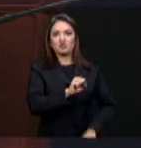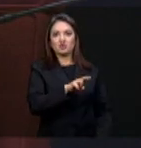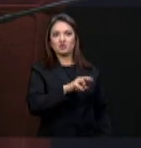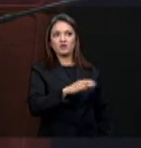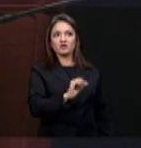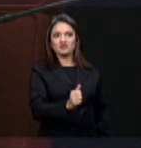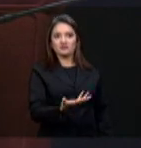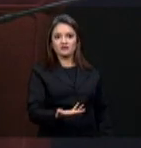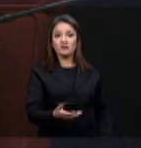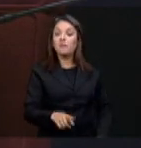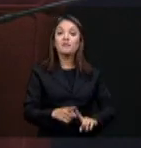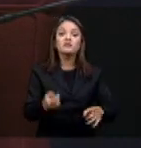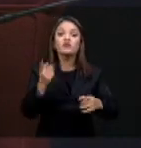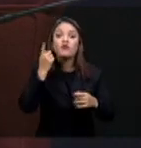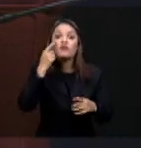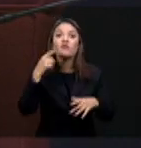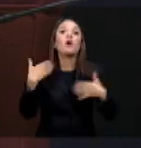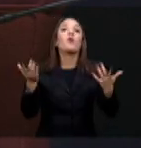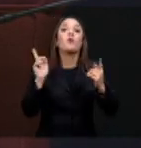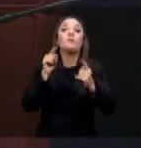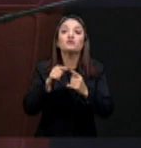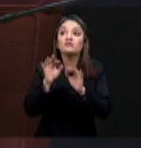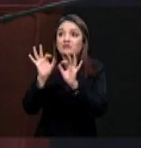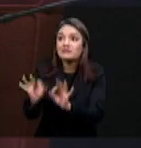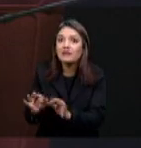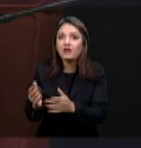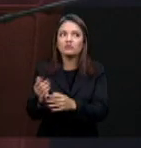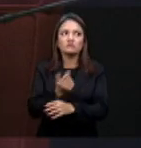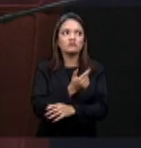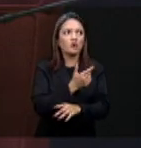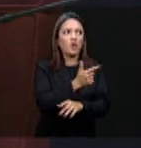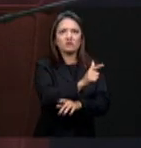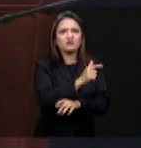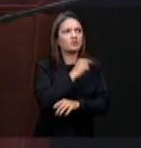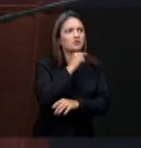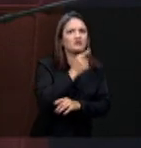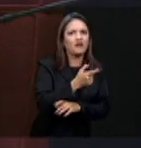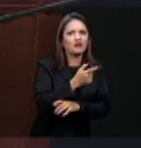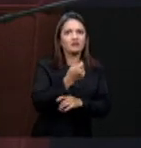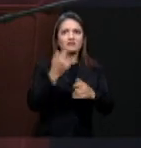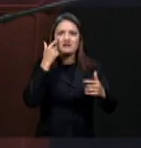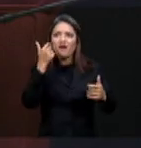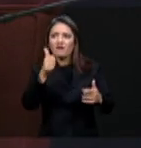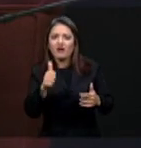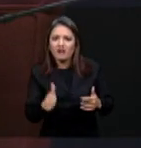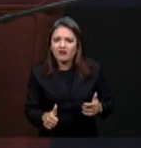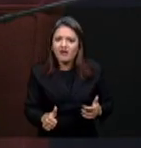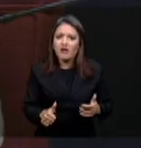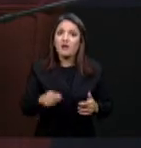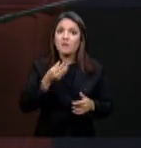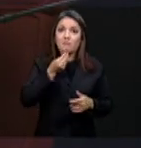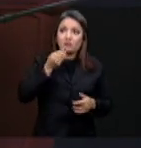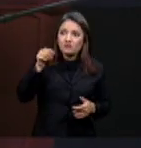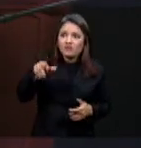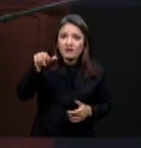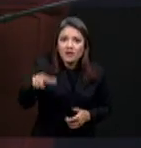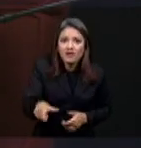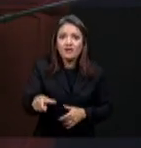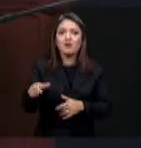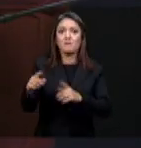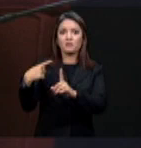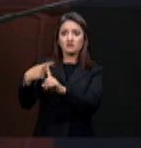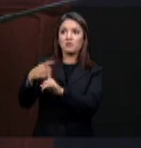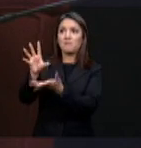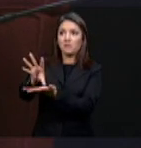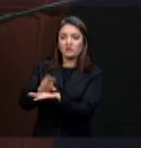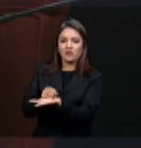pública de saúde deu certo porque pelo outras mudam alguém tava olhando isso Por quê que isso não serve de modelo tem lá